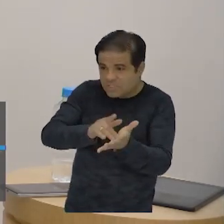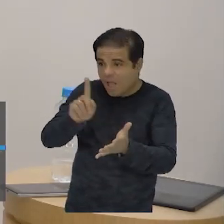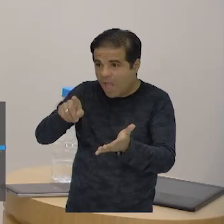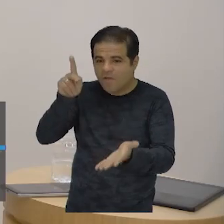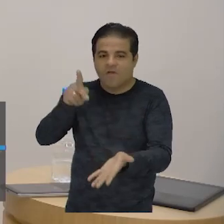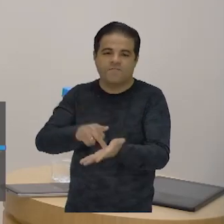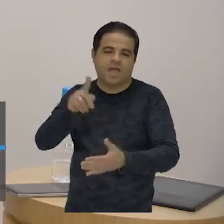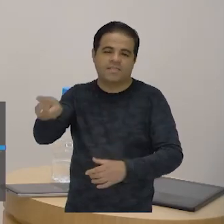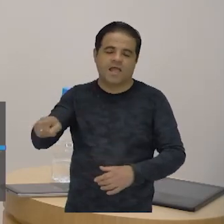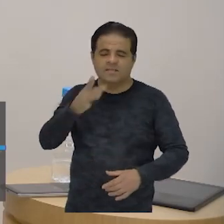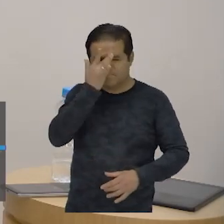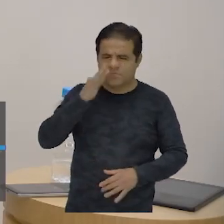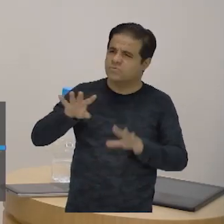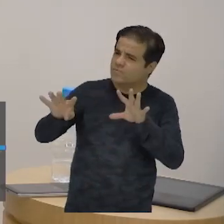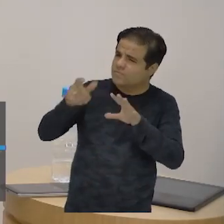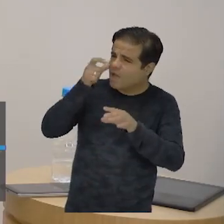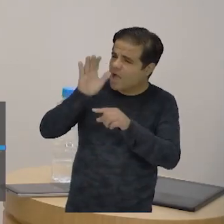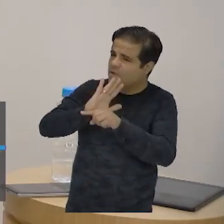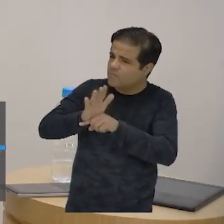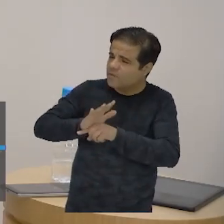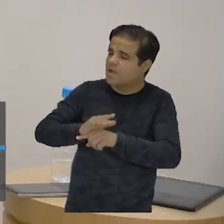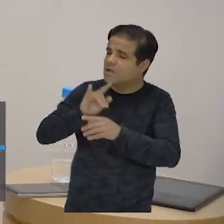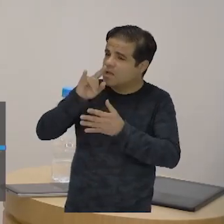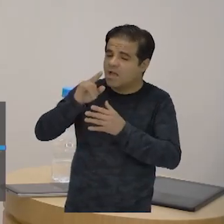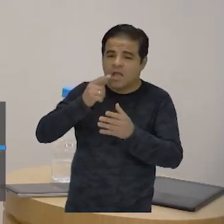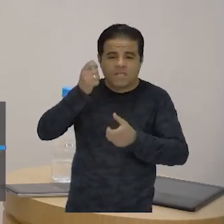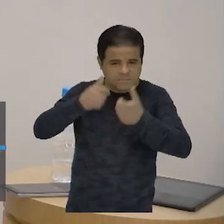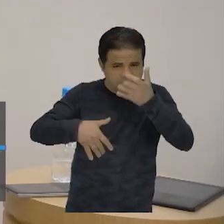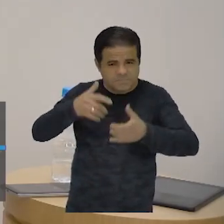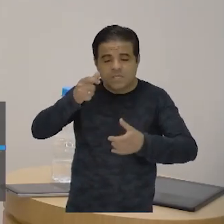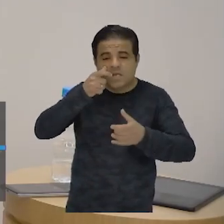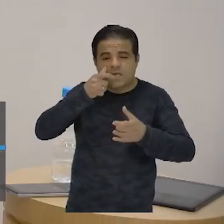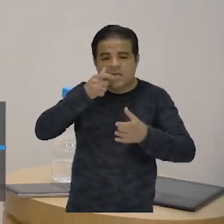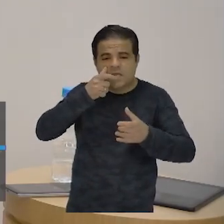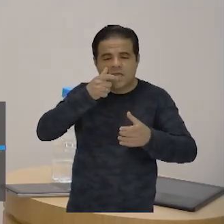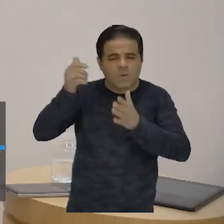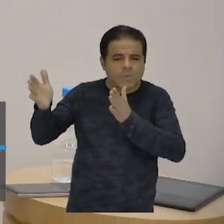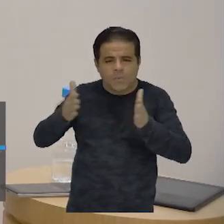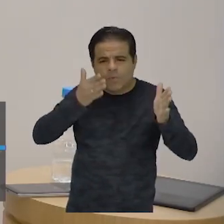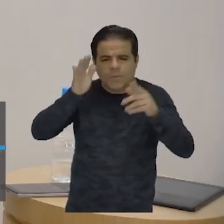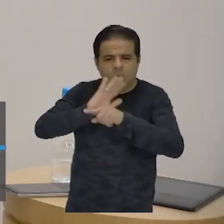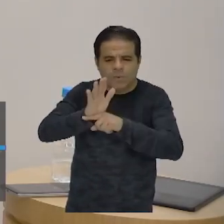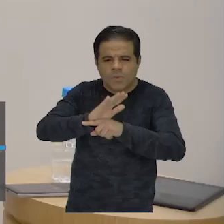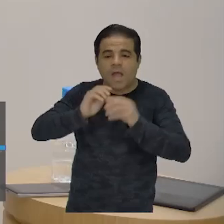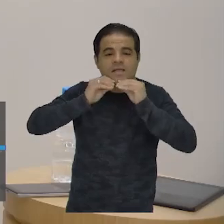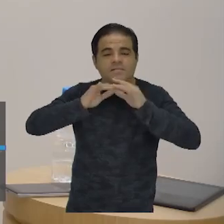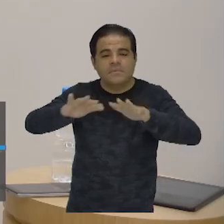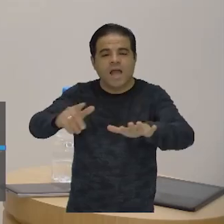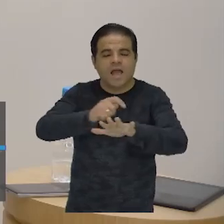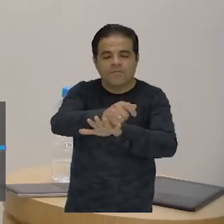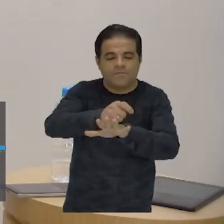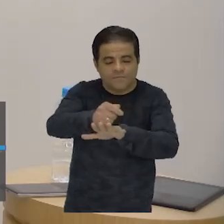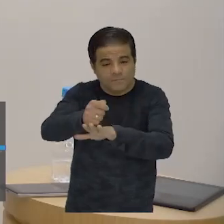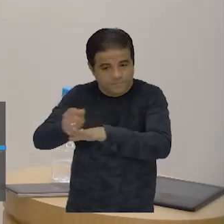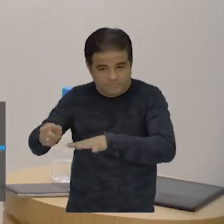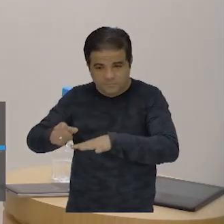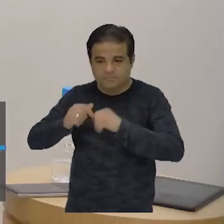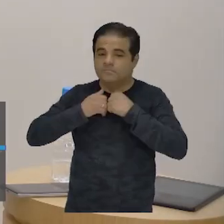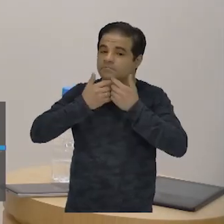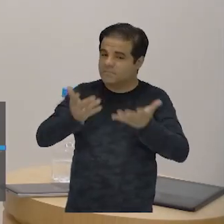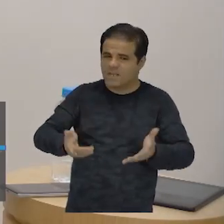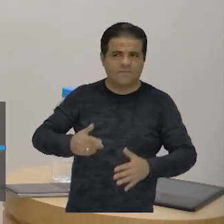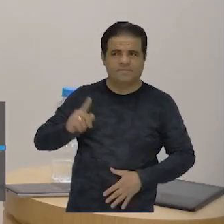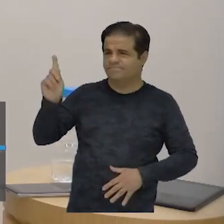verdade. E aí as pessoas assistem esse documentário e espalham fake news. Olha, o homem nunca pisou na Lua. A gente tem documento, tem espaço,